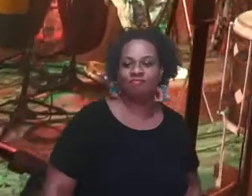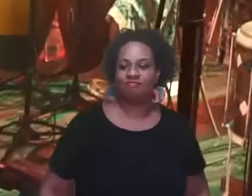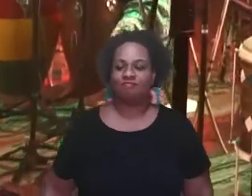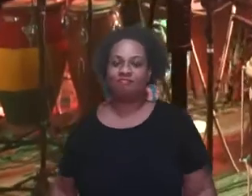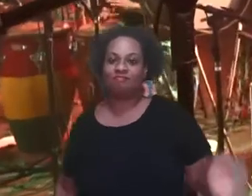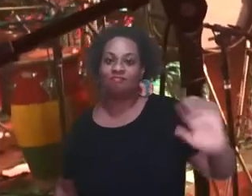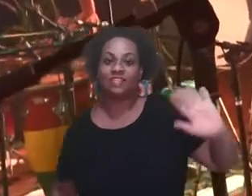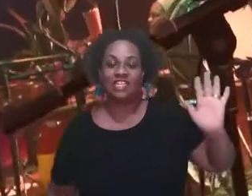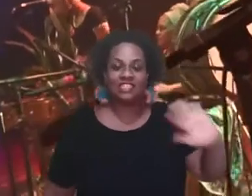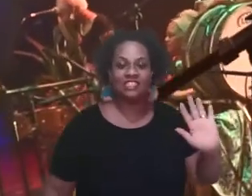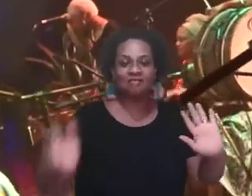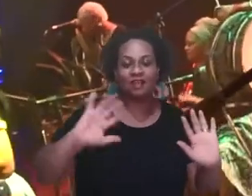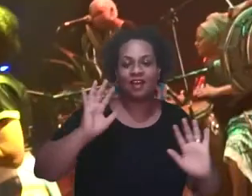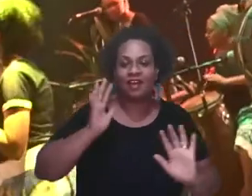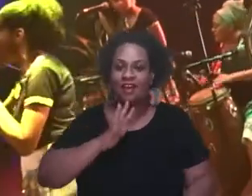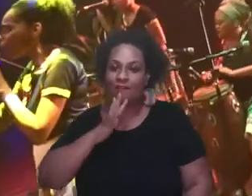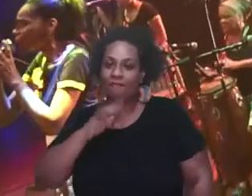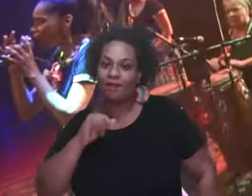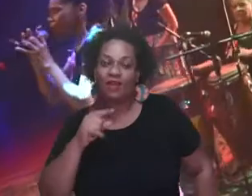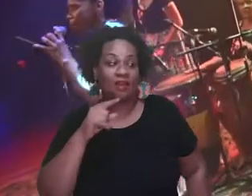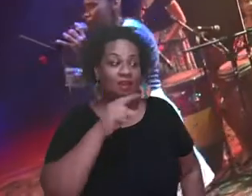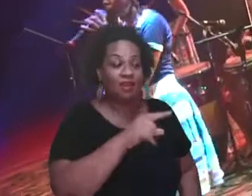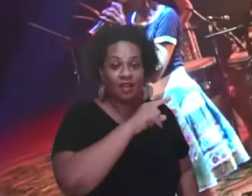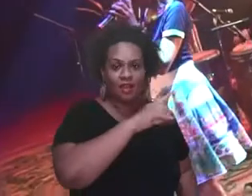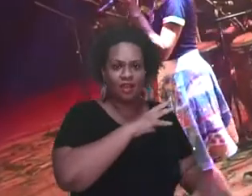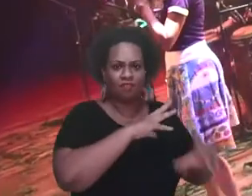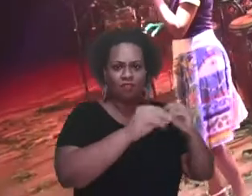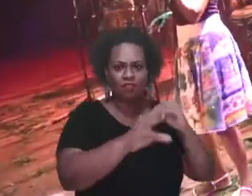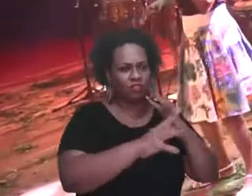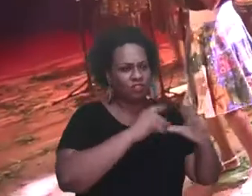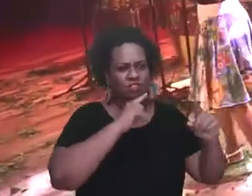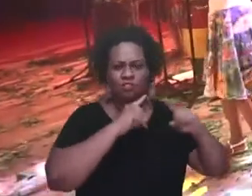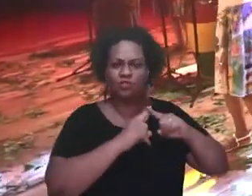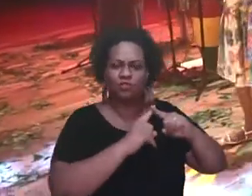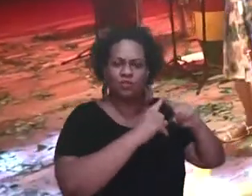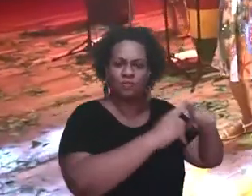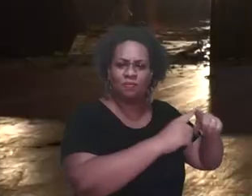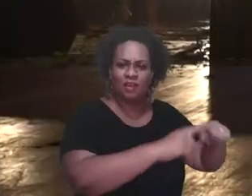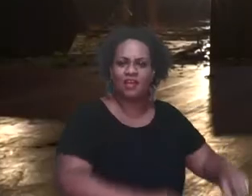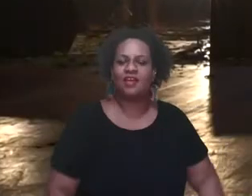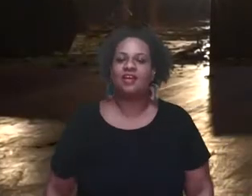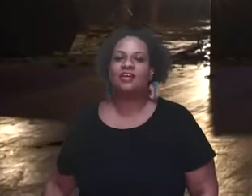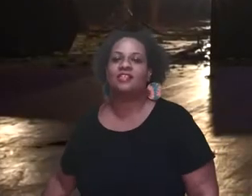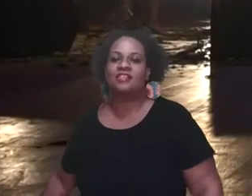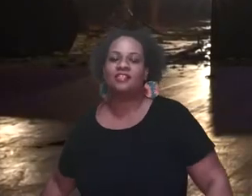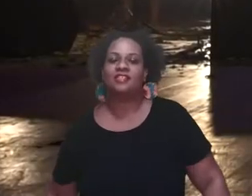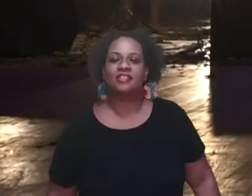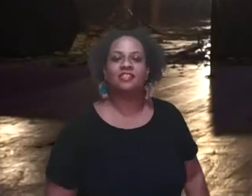Adeus adeus para nunca mais ela